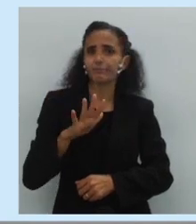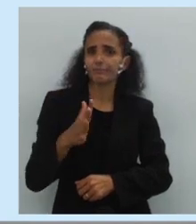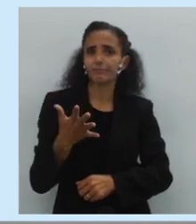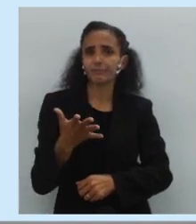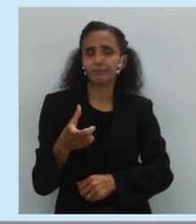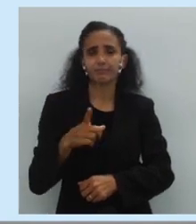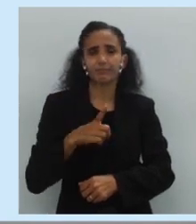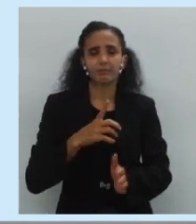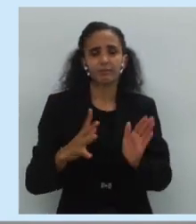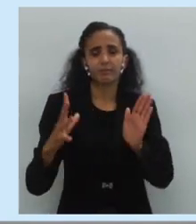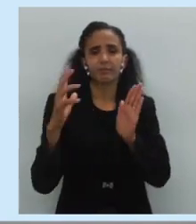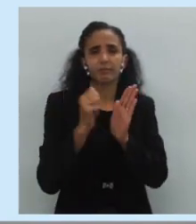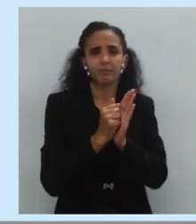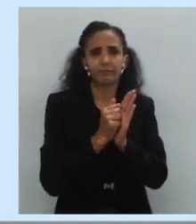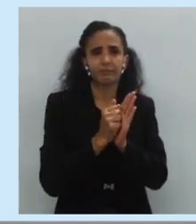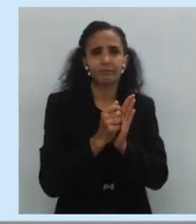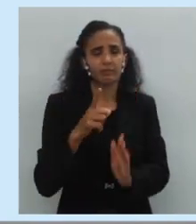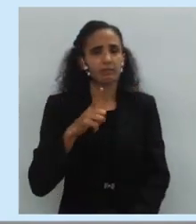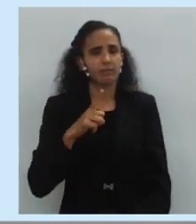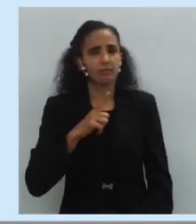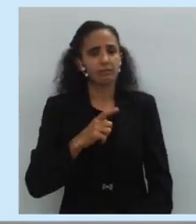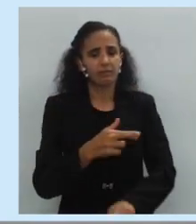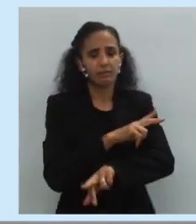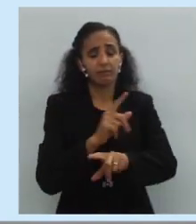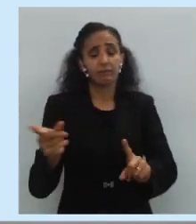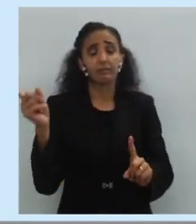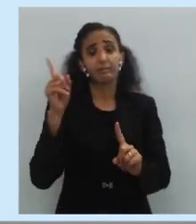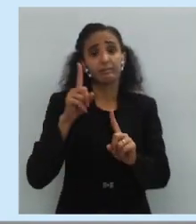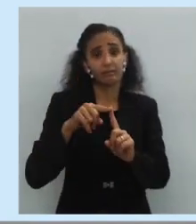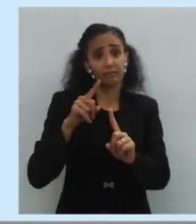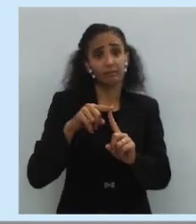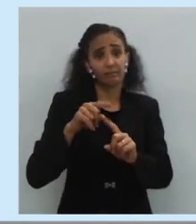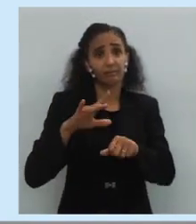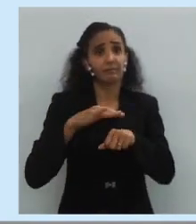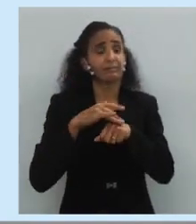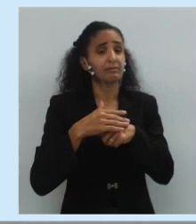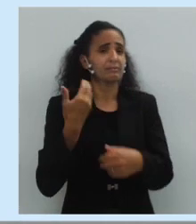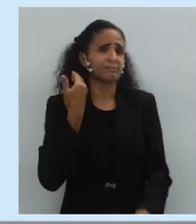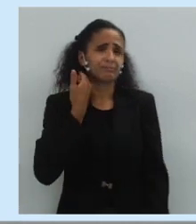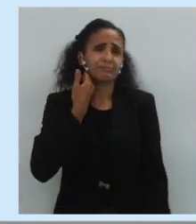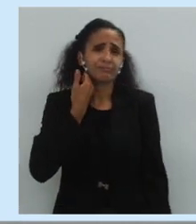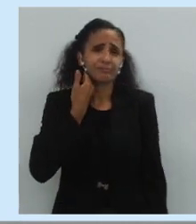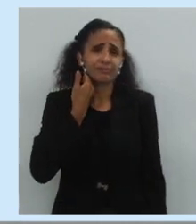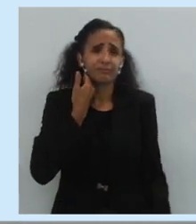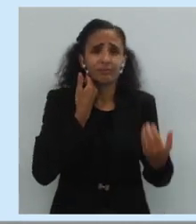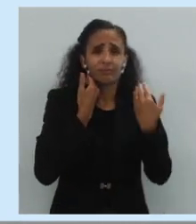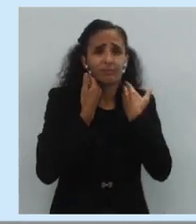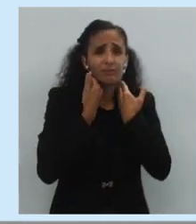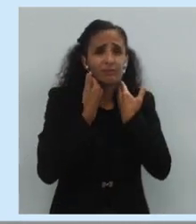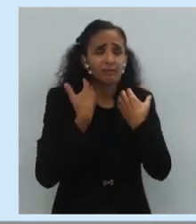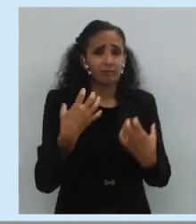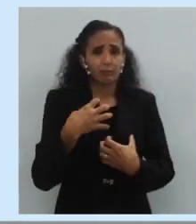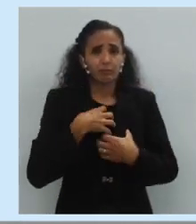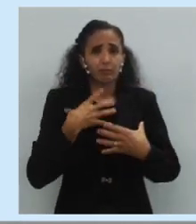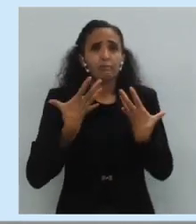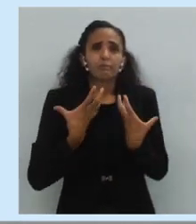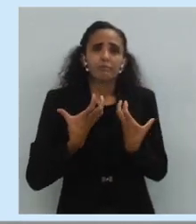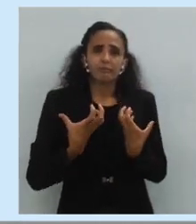que têm AIDS, elas vão ter vários tipos de sintomas. Elas podem ter